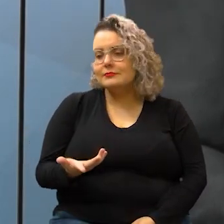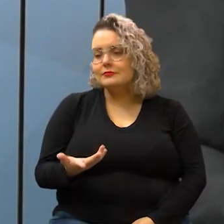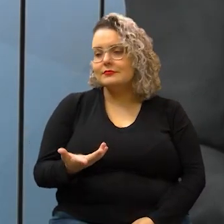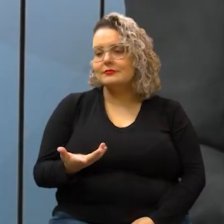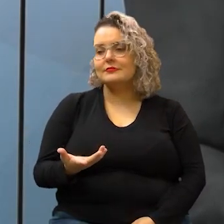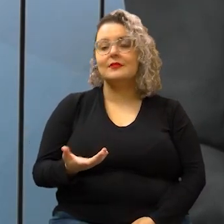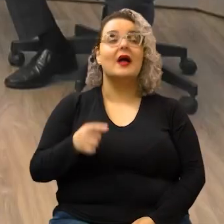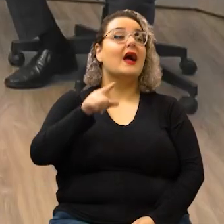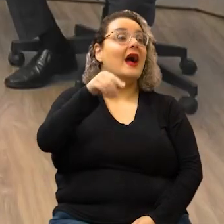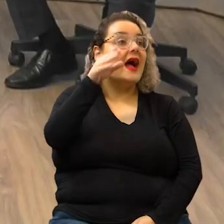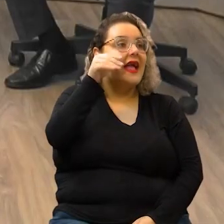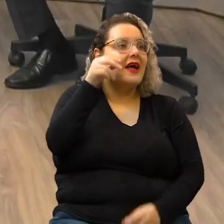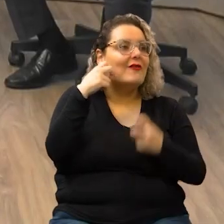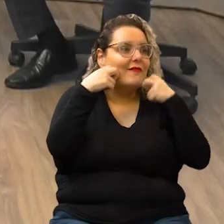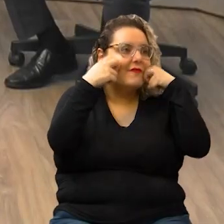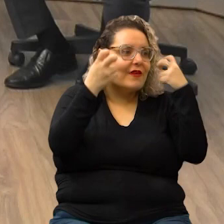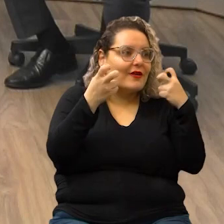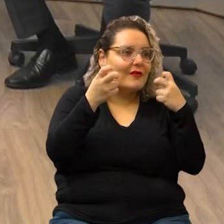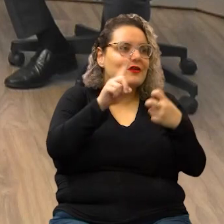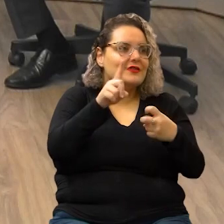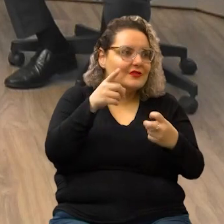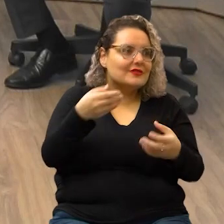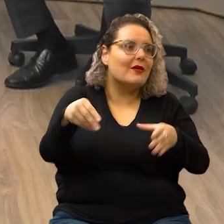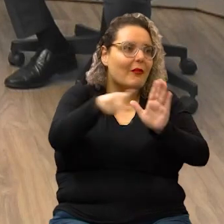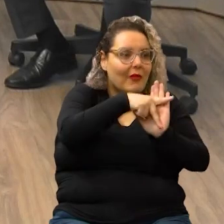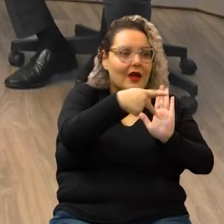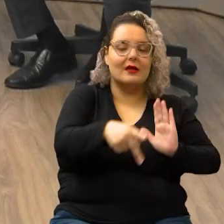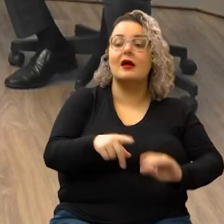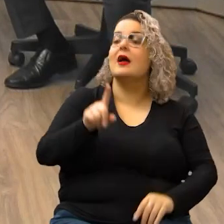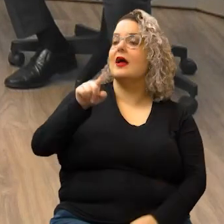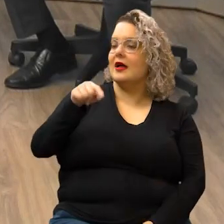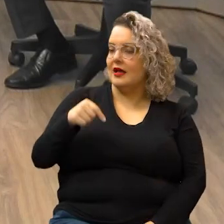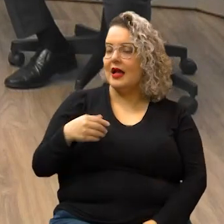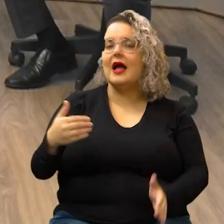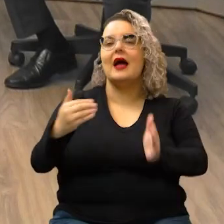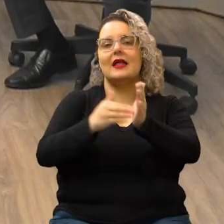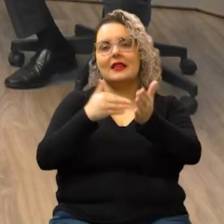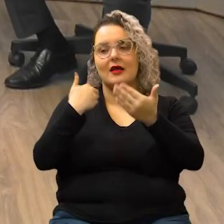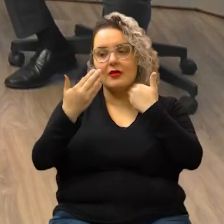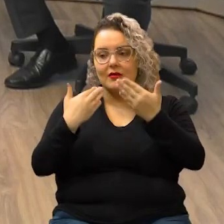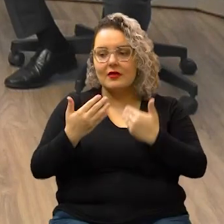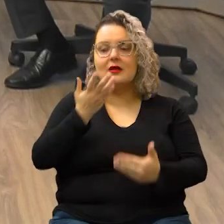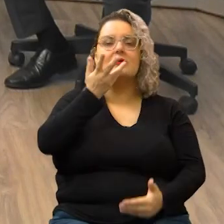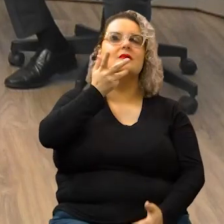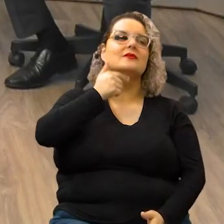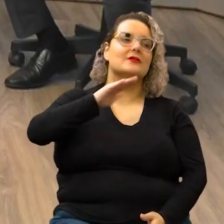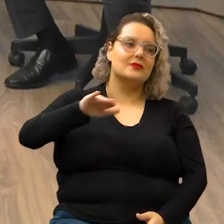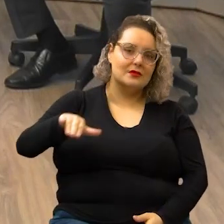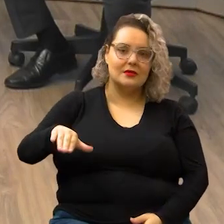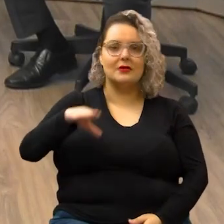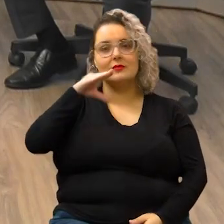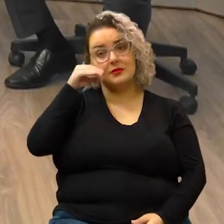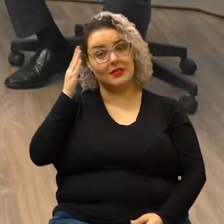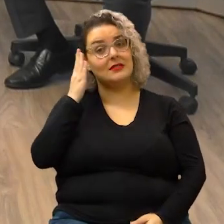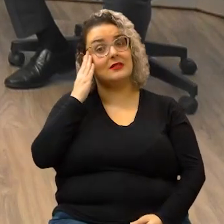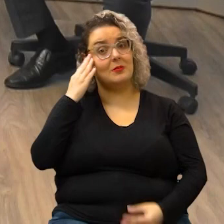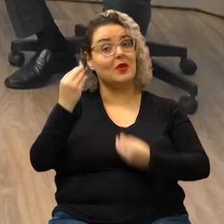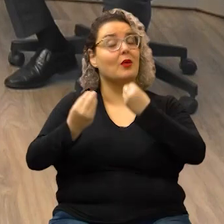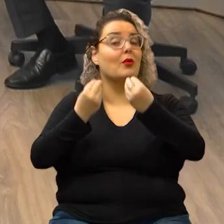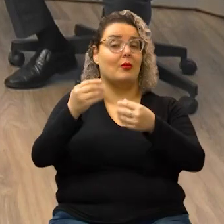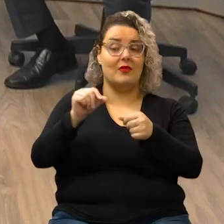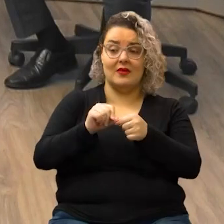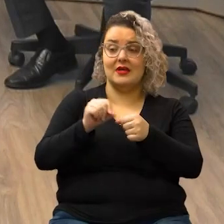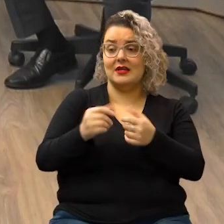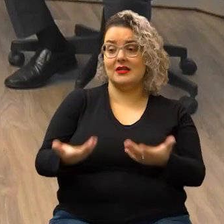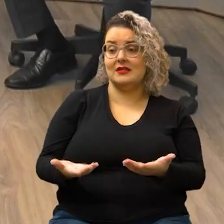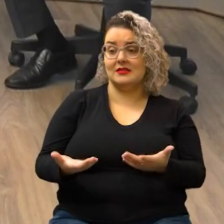ela acabou ficando com vergonha de não pertencer. Até né? como conversar com uma criança, adolescente, a gente tem que saber como fazer, porque às vezes